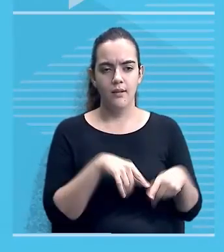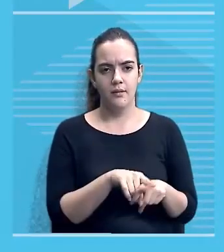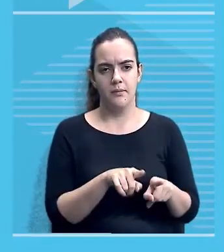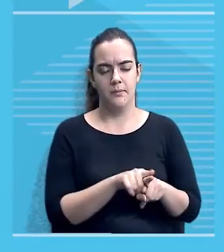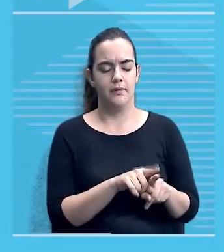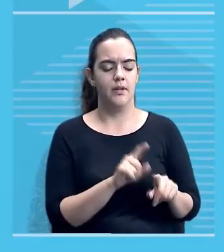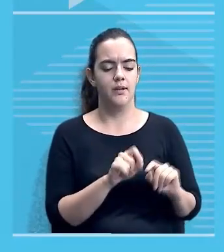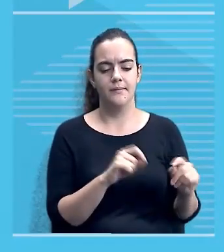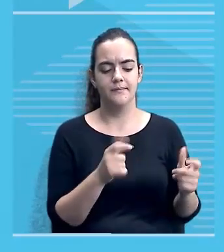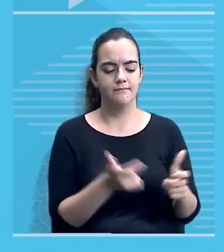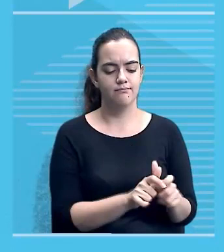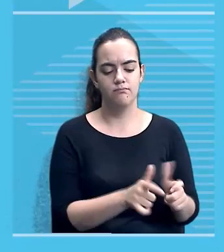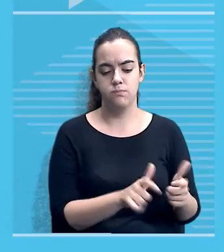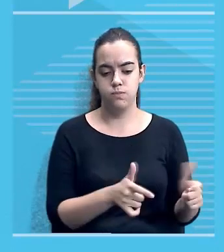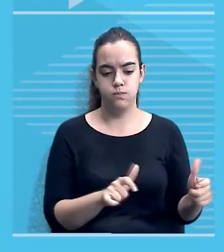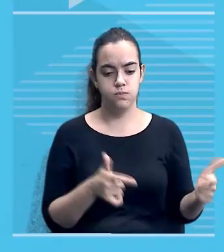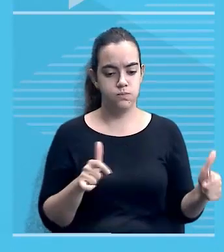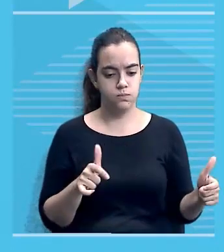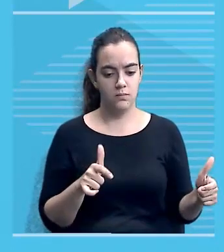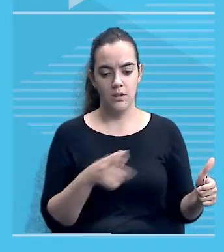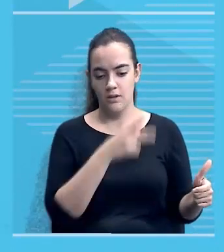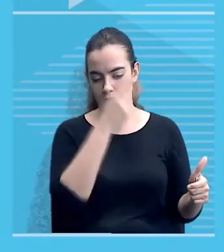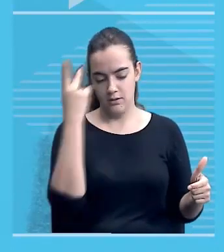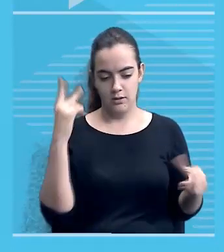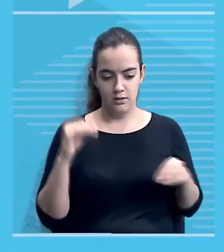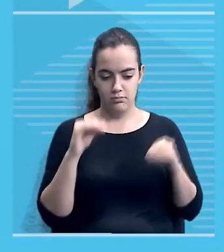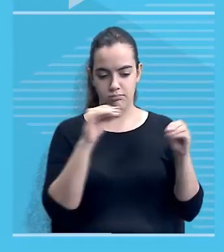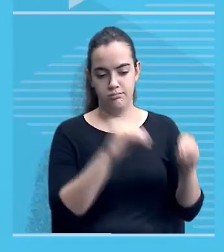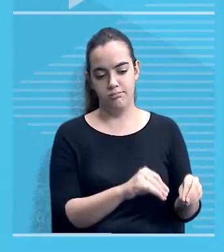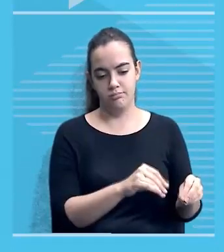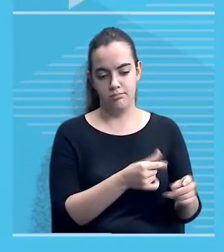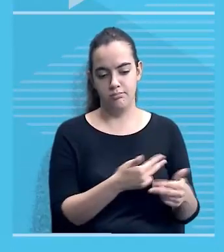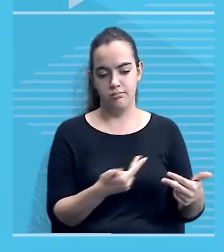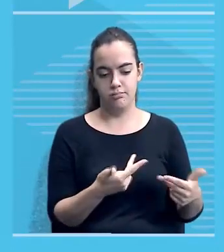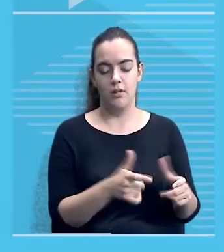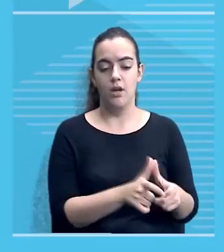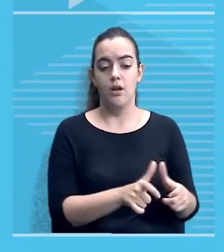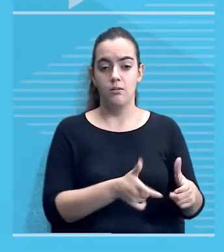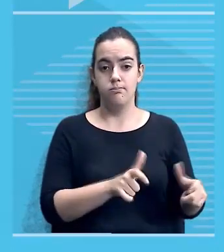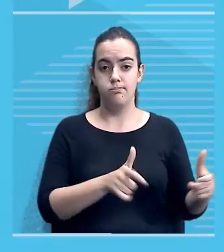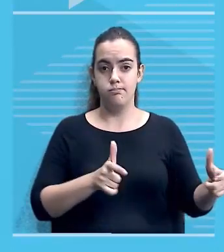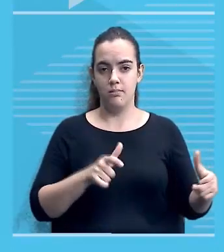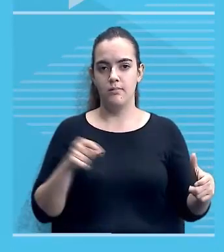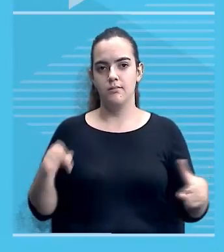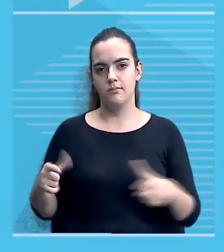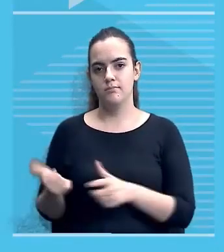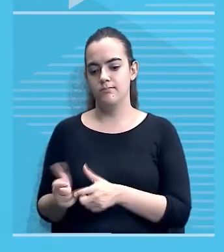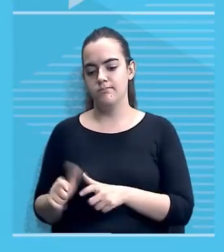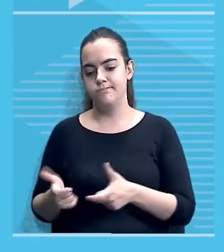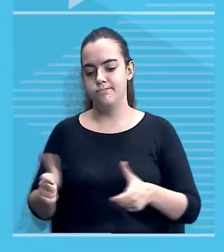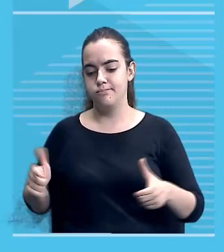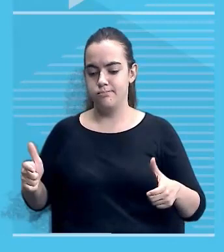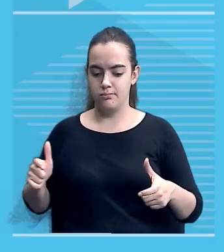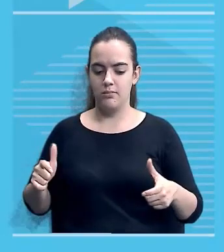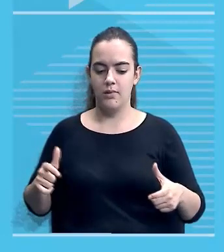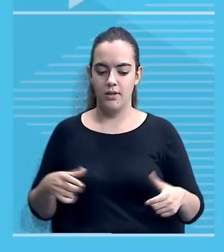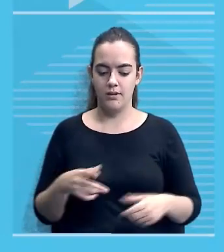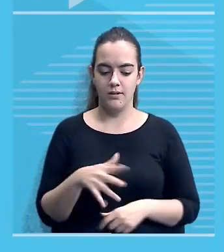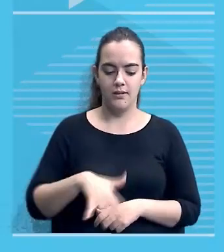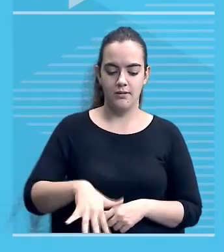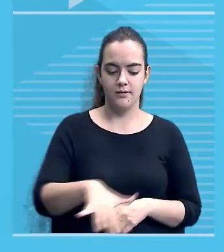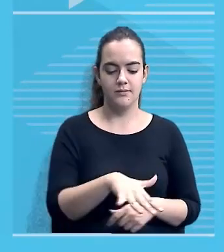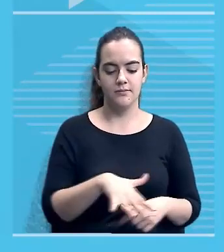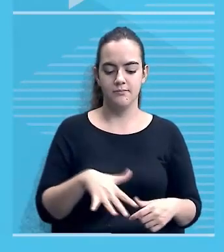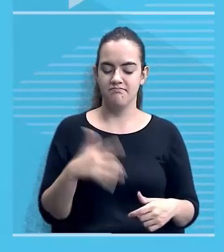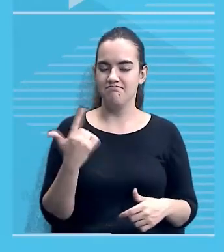Olha o círculo vermelho elas se encontraram Olha aí quando seus